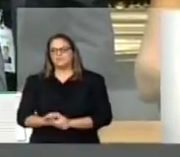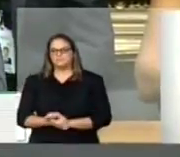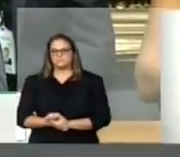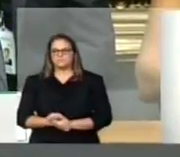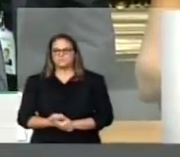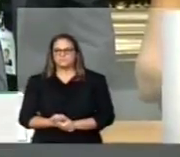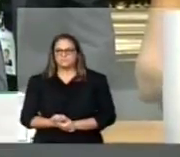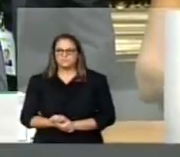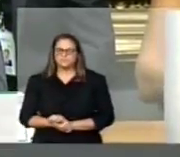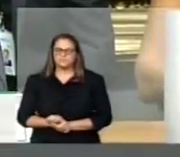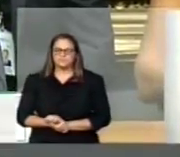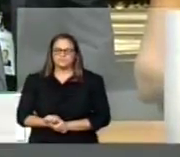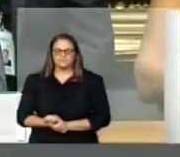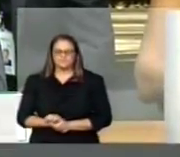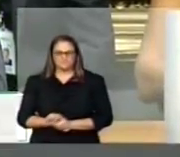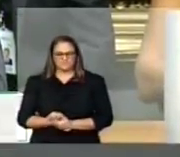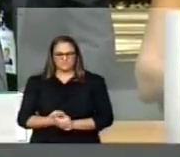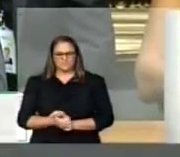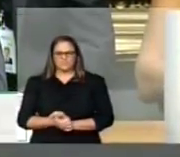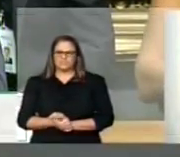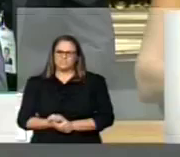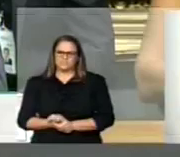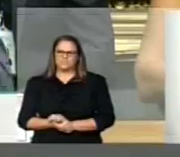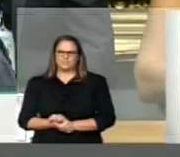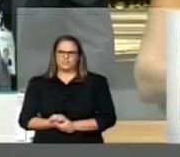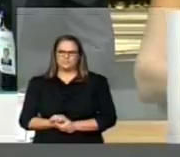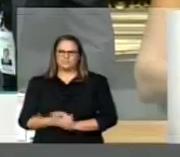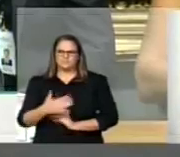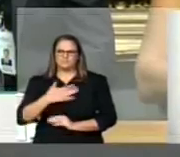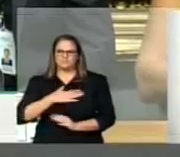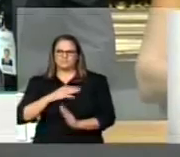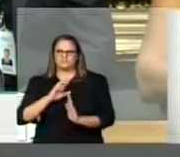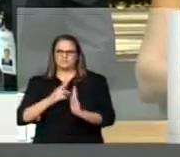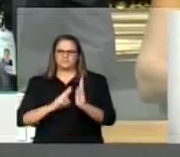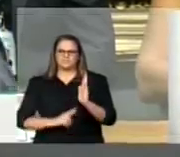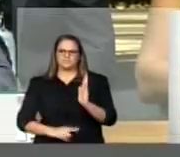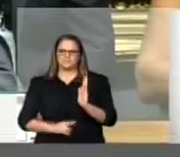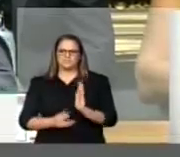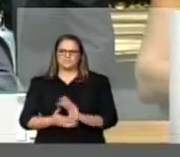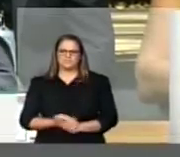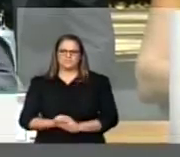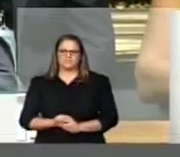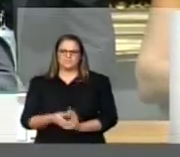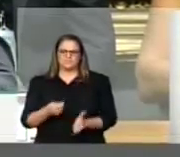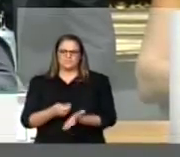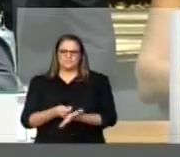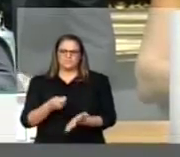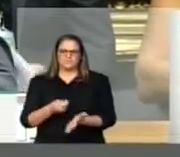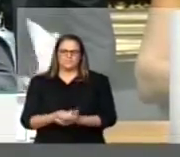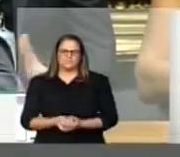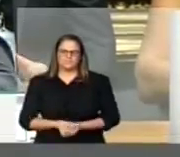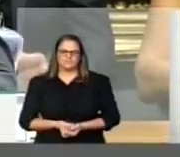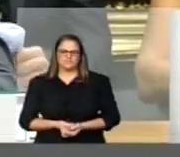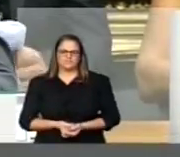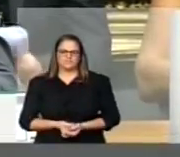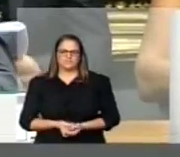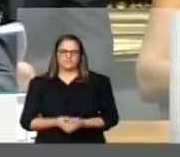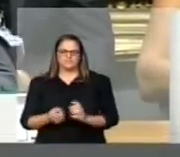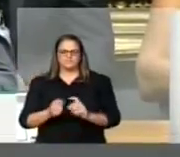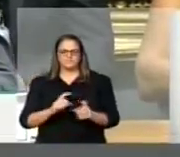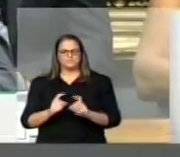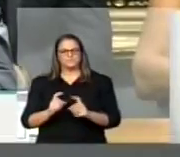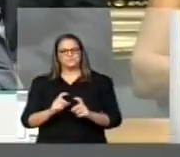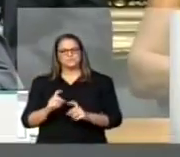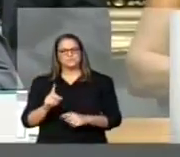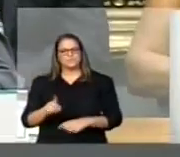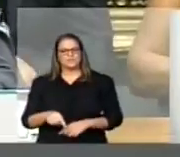Relembro o que disse em meu relatório: o dever da gestão da administração pública é pessoal do